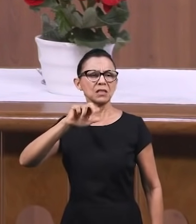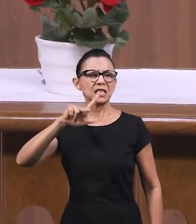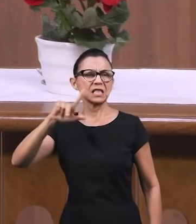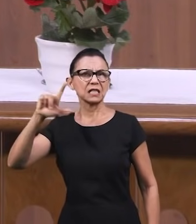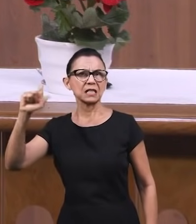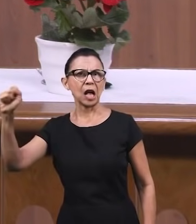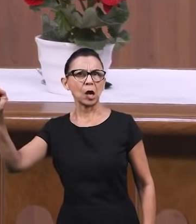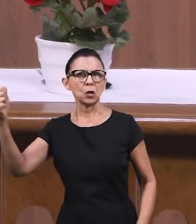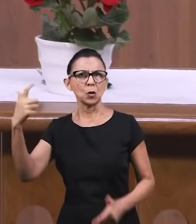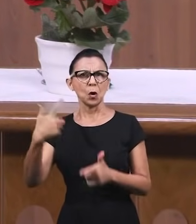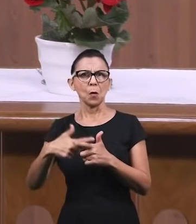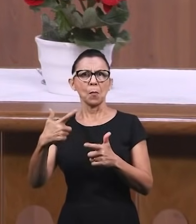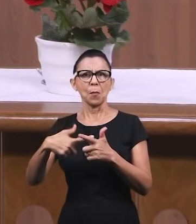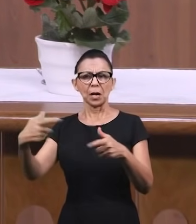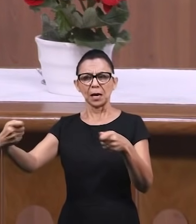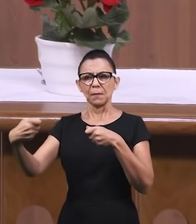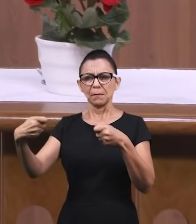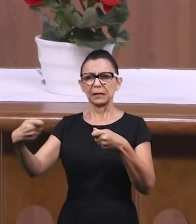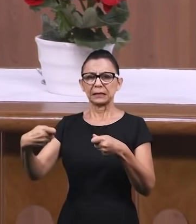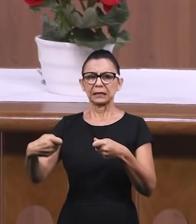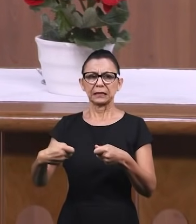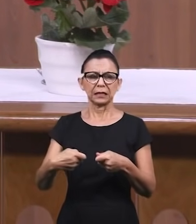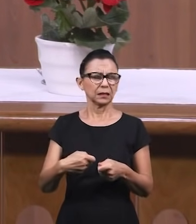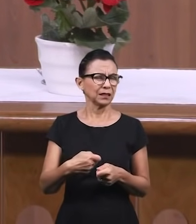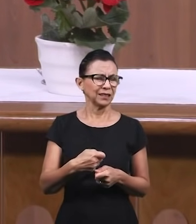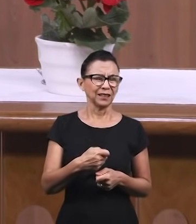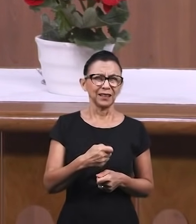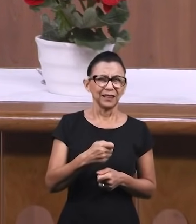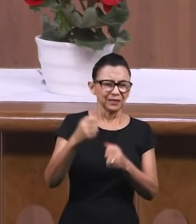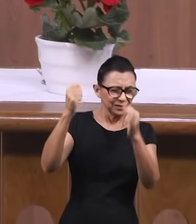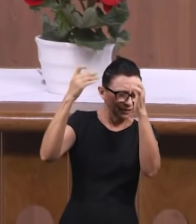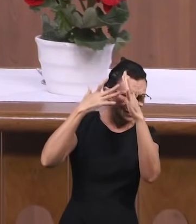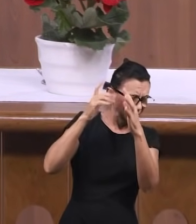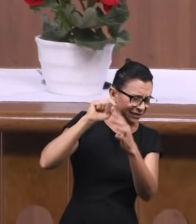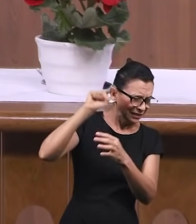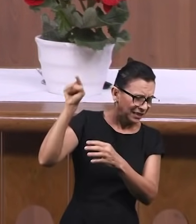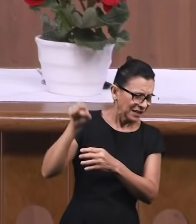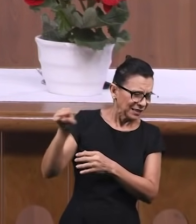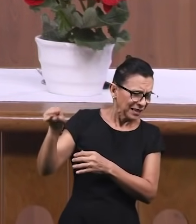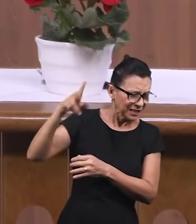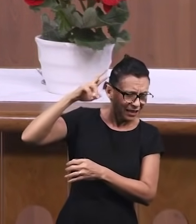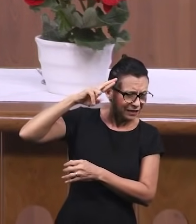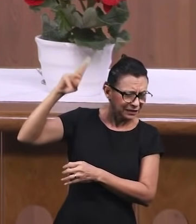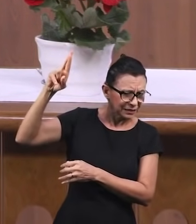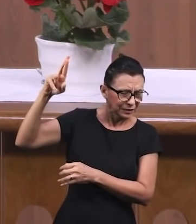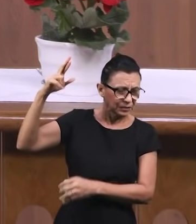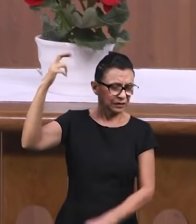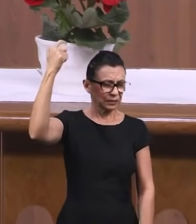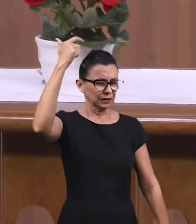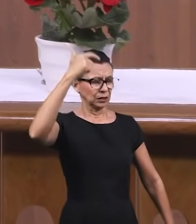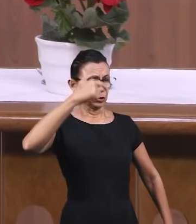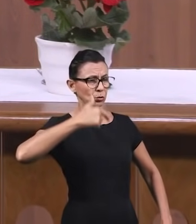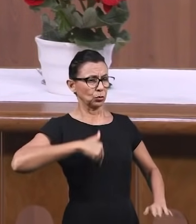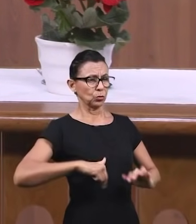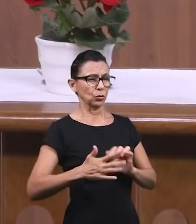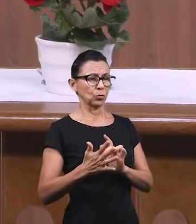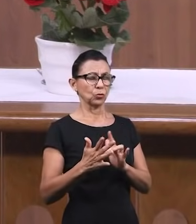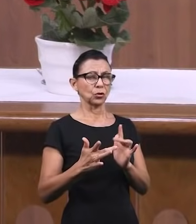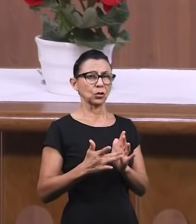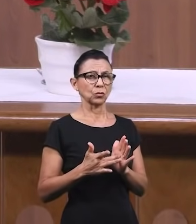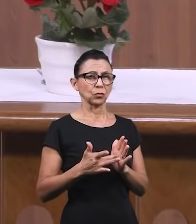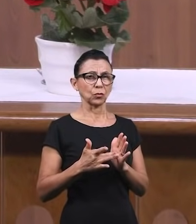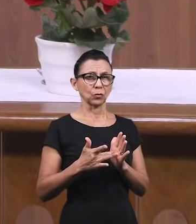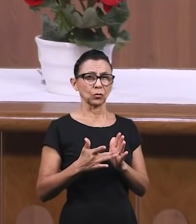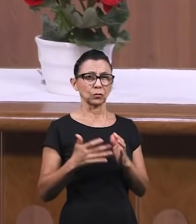por que me persegue? E ele disse assim: Quem és tu, Senhor? Eu sou Jesus,